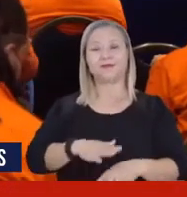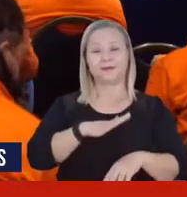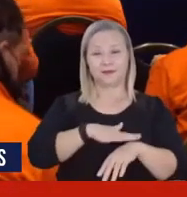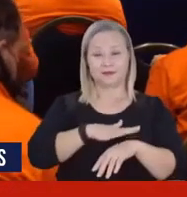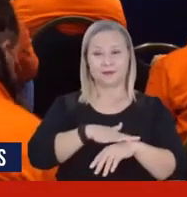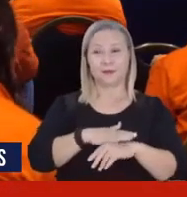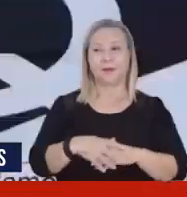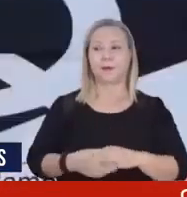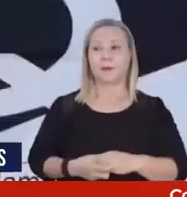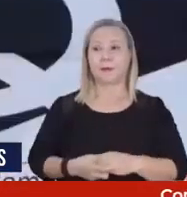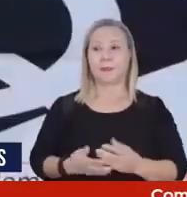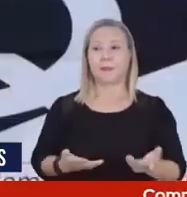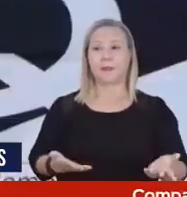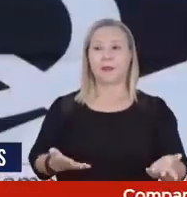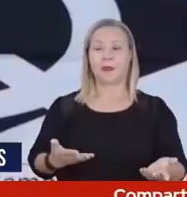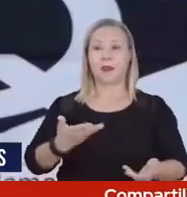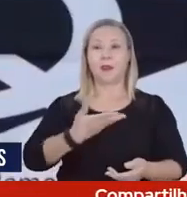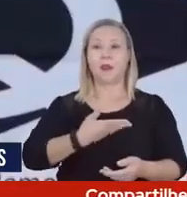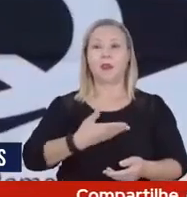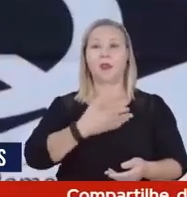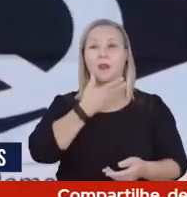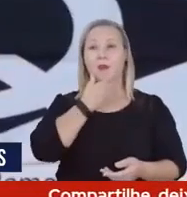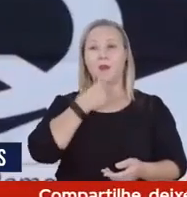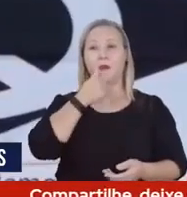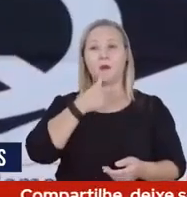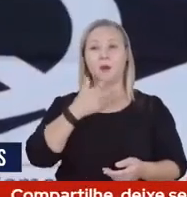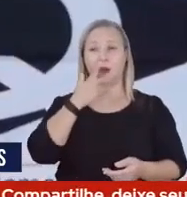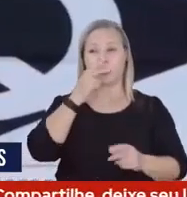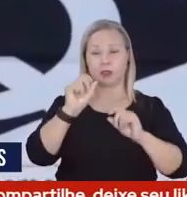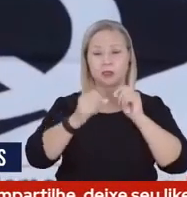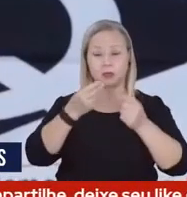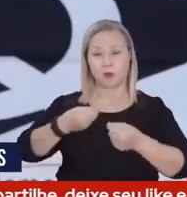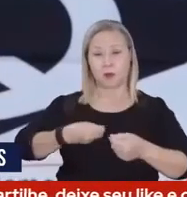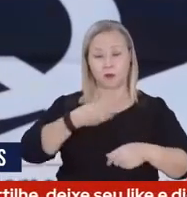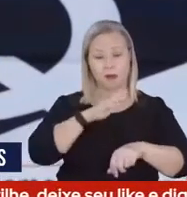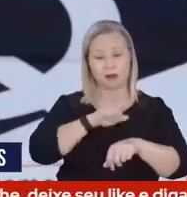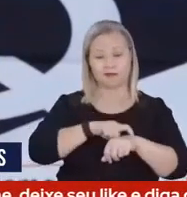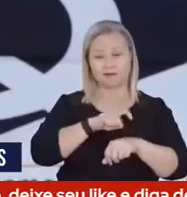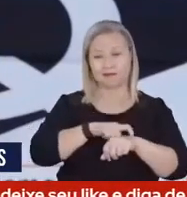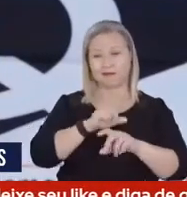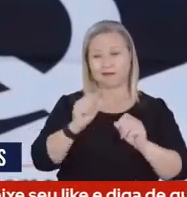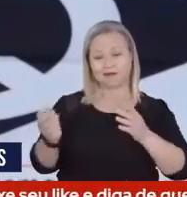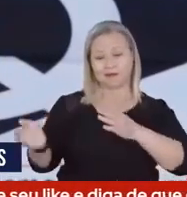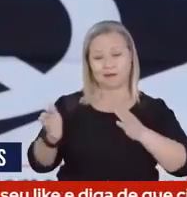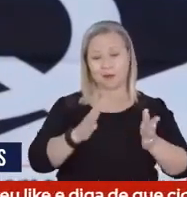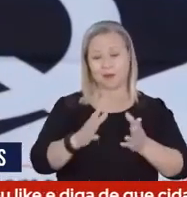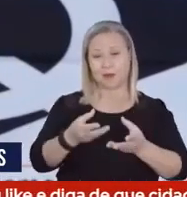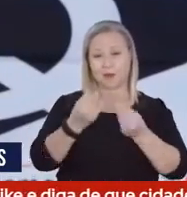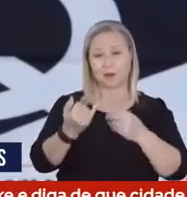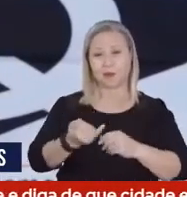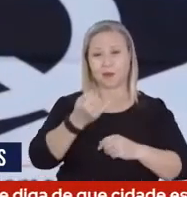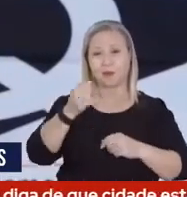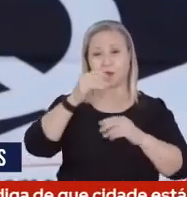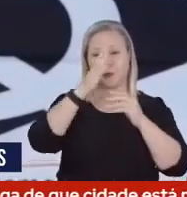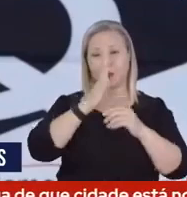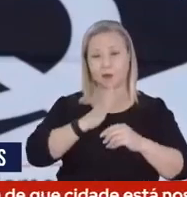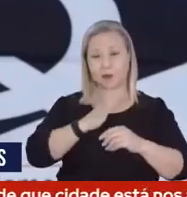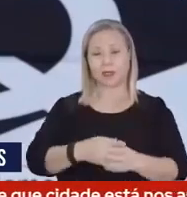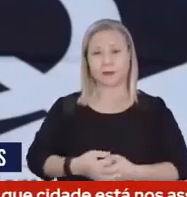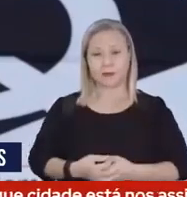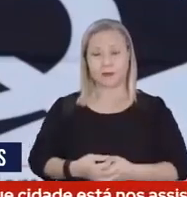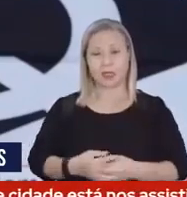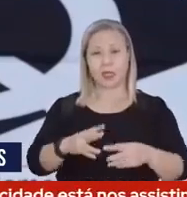Companheiros e companheiras, eu acho que nós estamos vivendo um momento muito importante no Brasil, como disse Estrela,